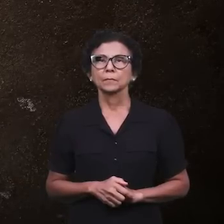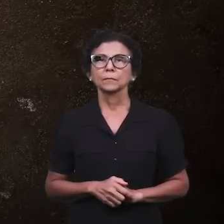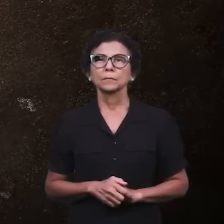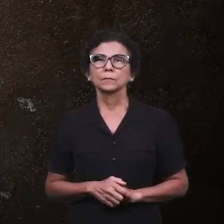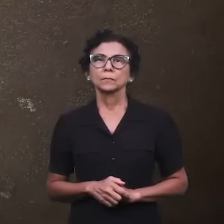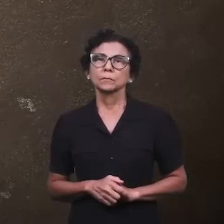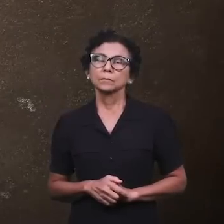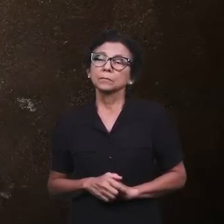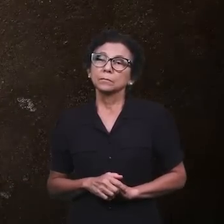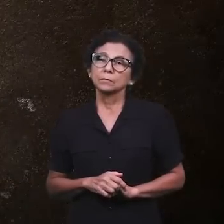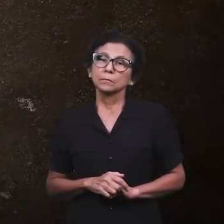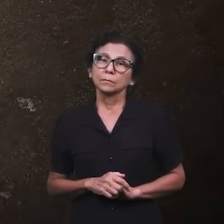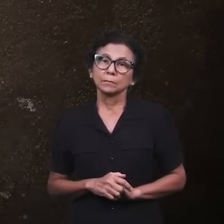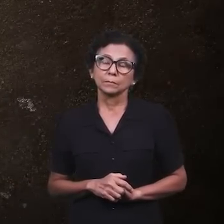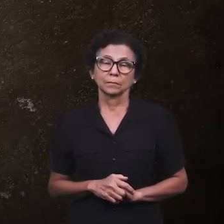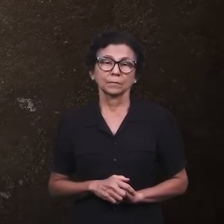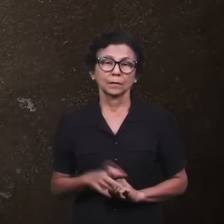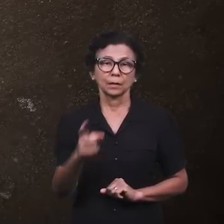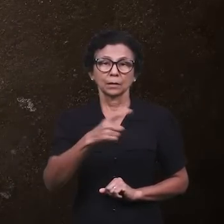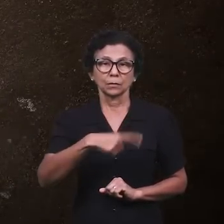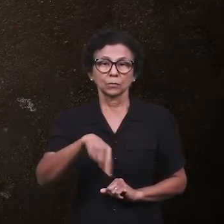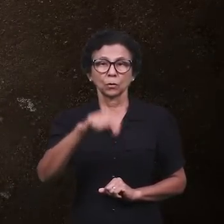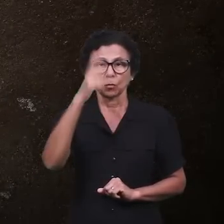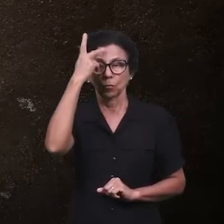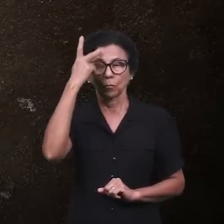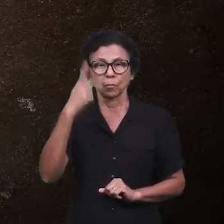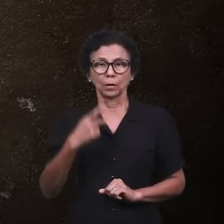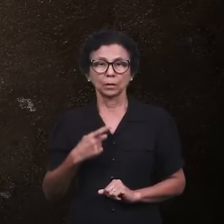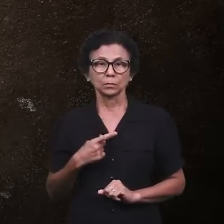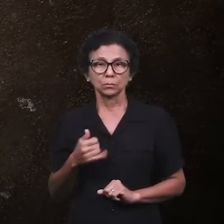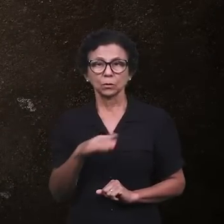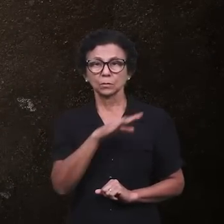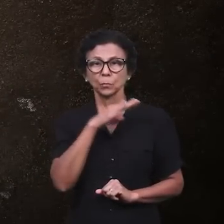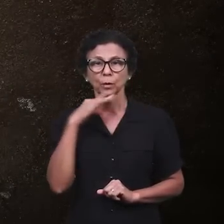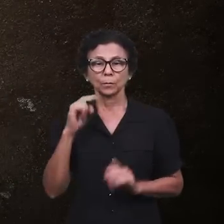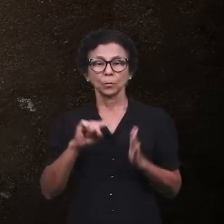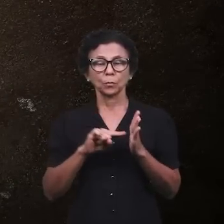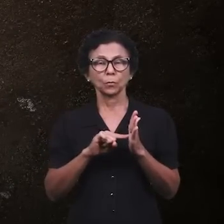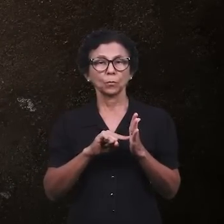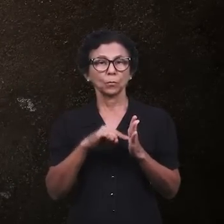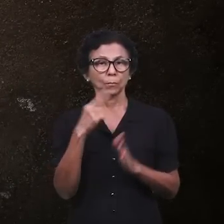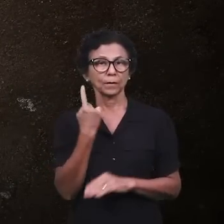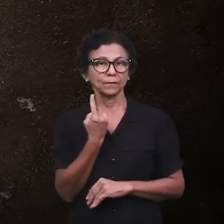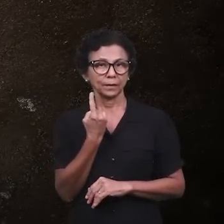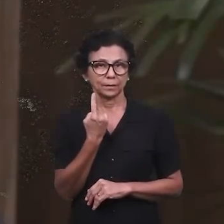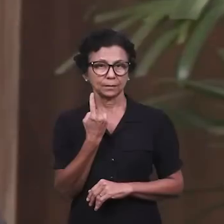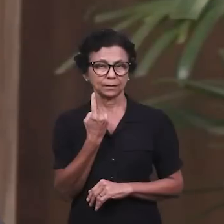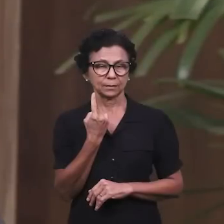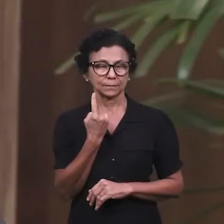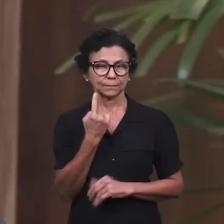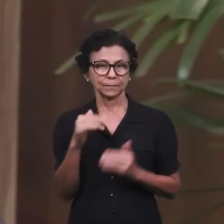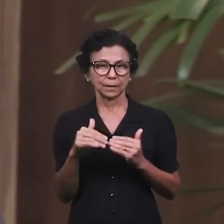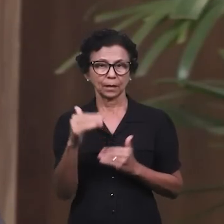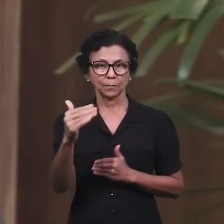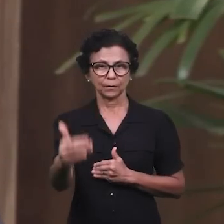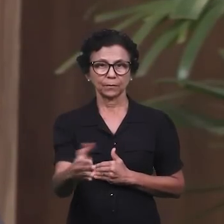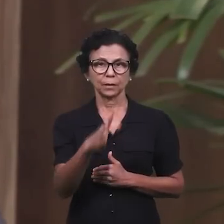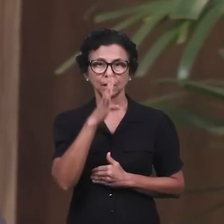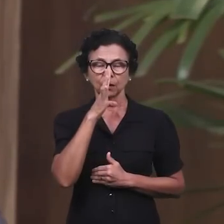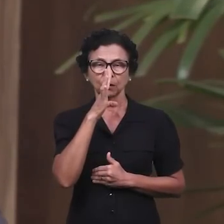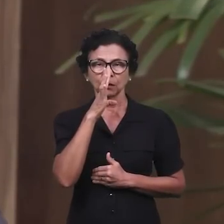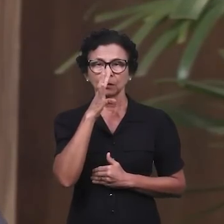morrer uma única vez, vindo depois disso o juízo. Ou seja,